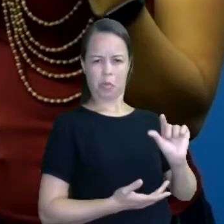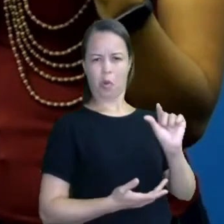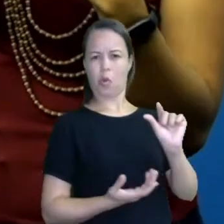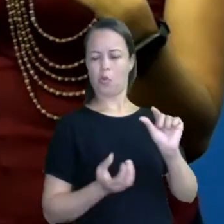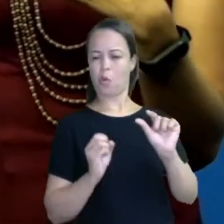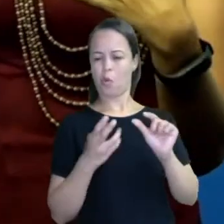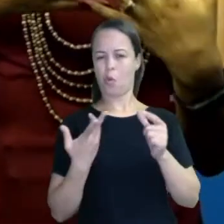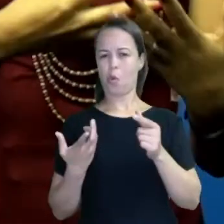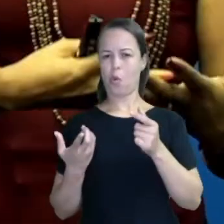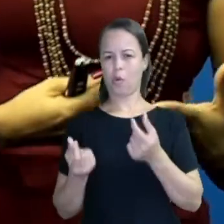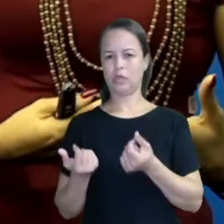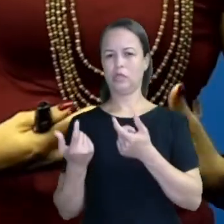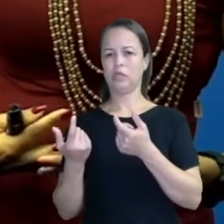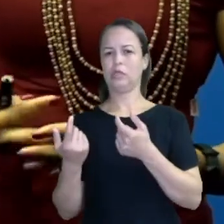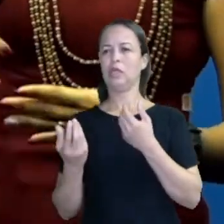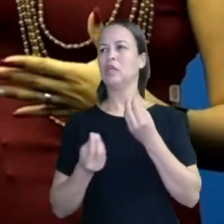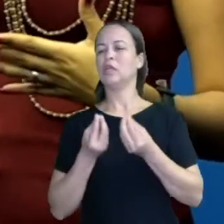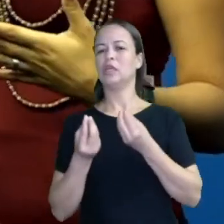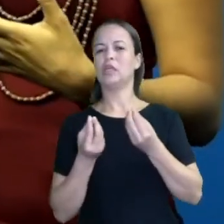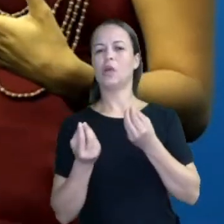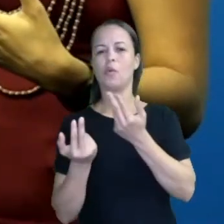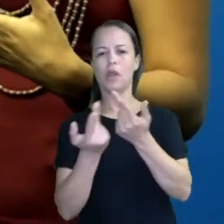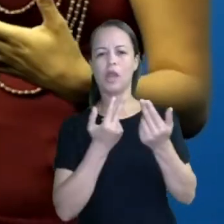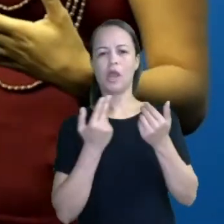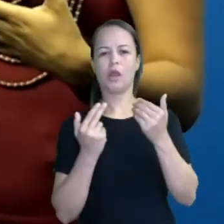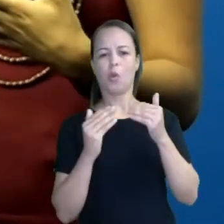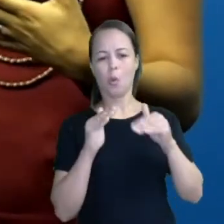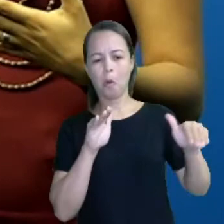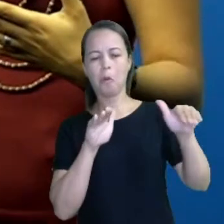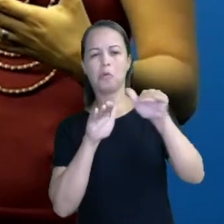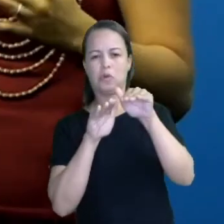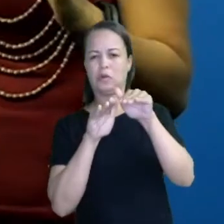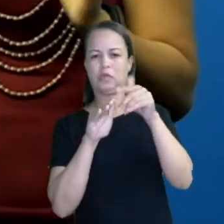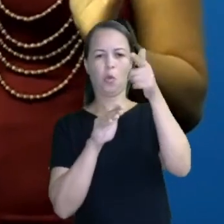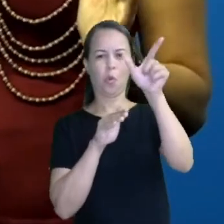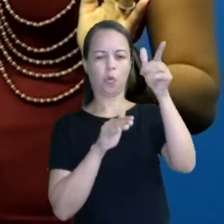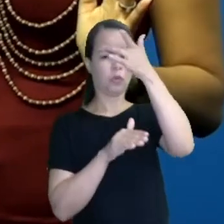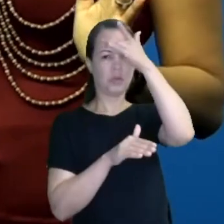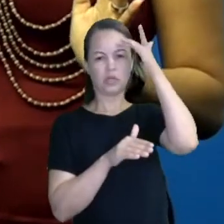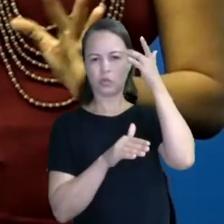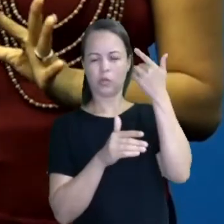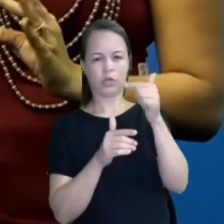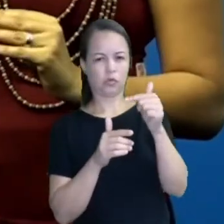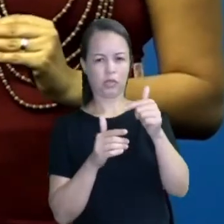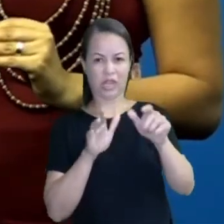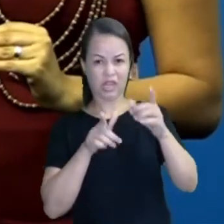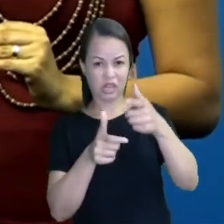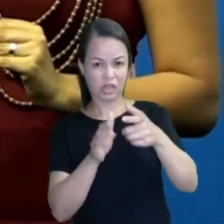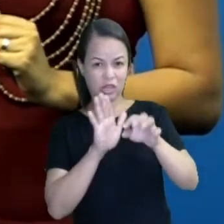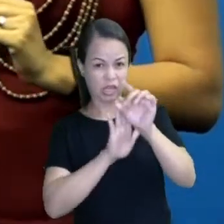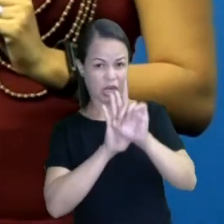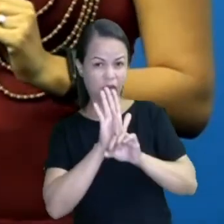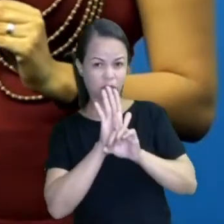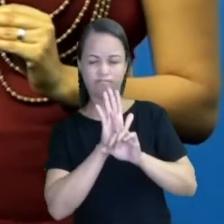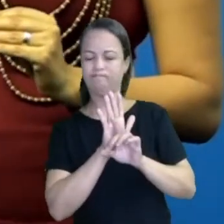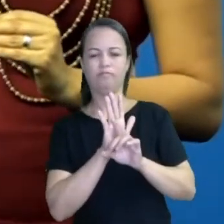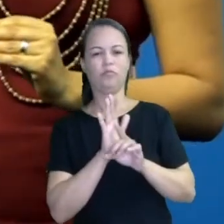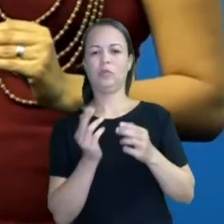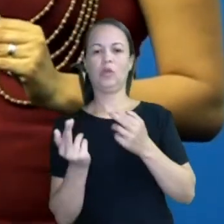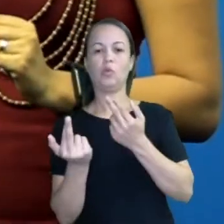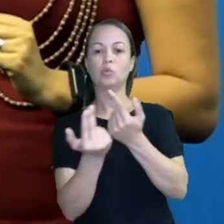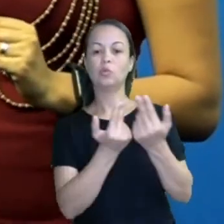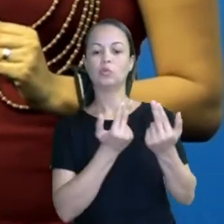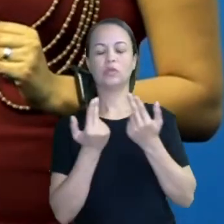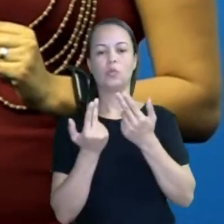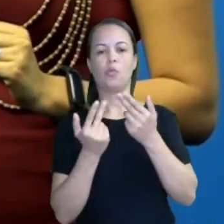porque eu faço parte de uma classe que não é do mesmo alto nível de outra pessoa que eu não tenho certos direitos. Não. Todos são